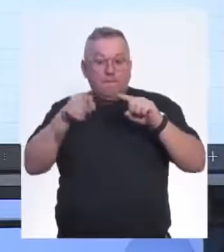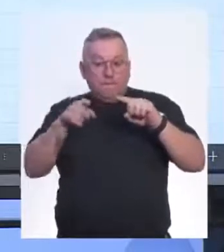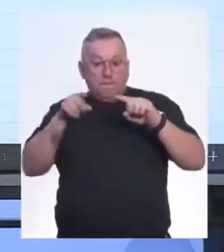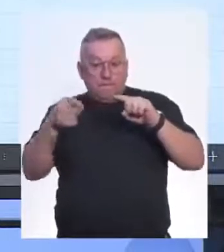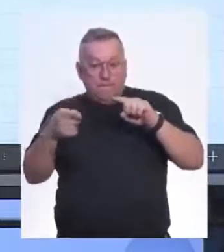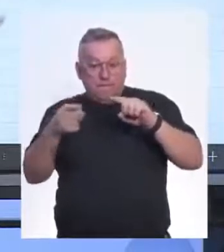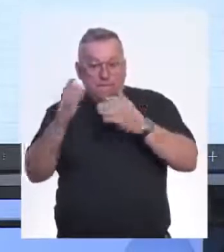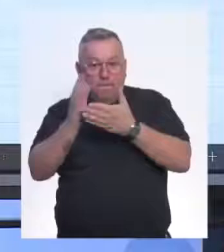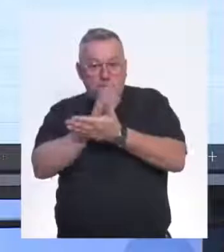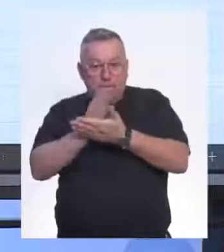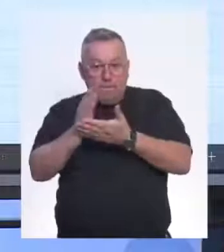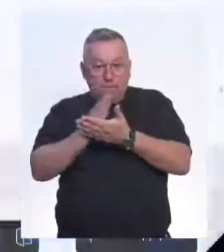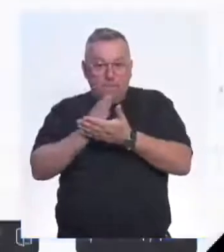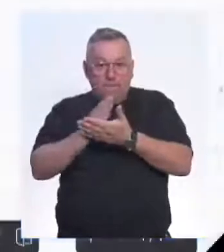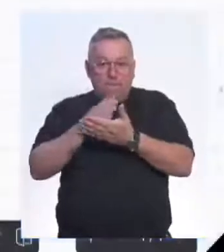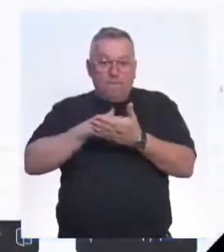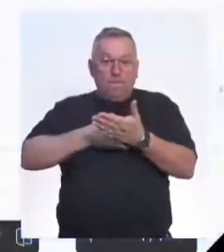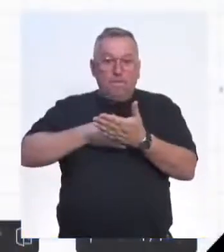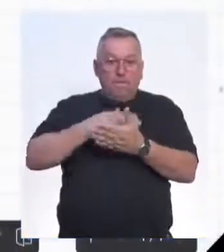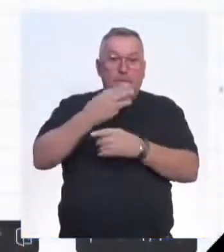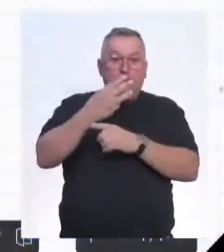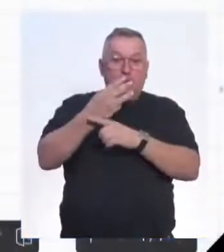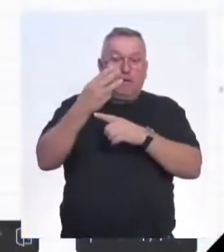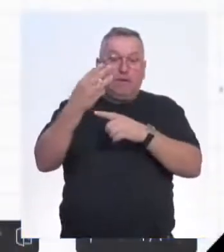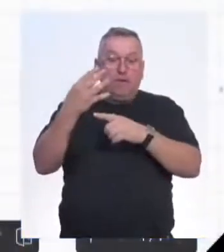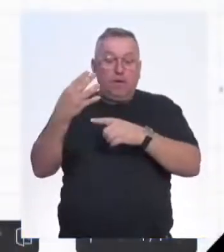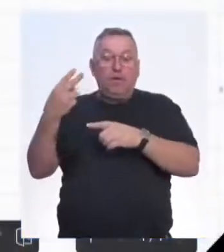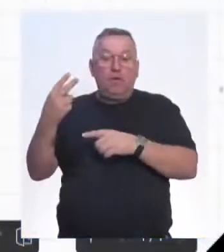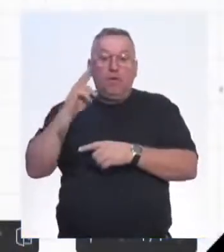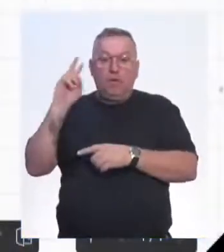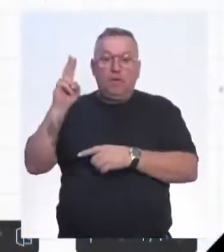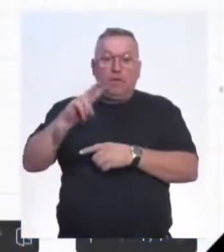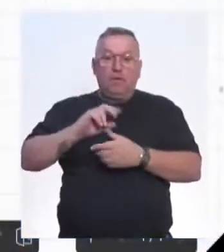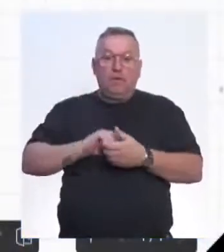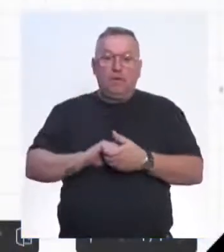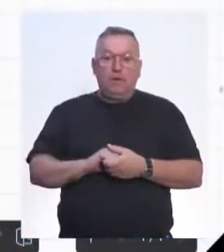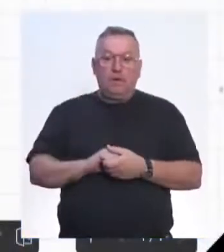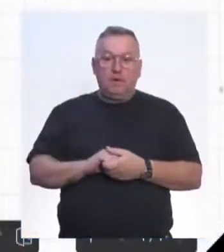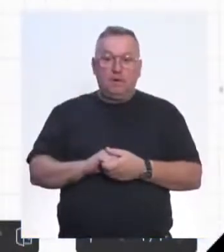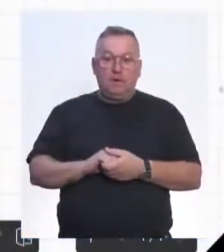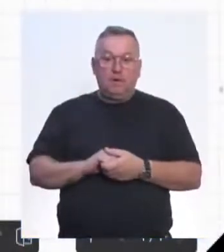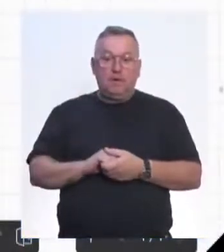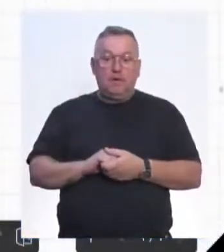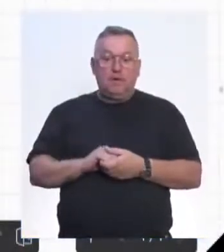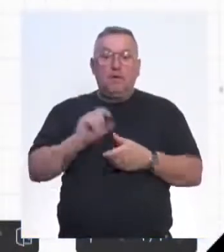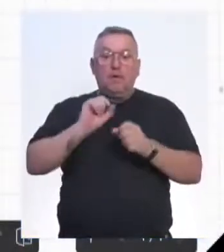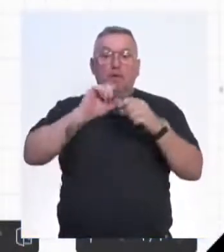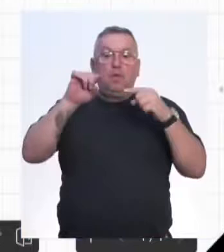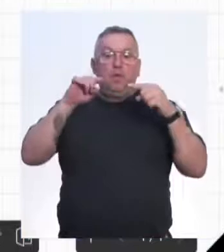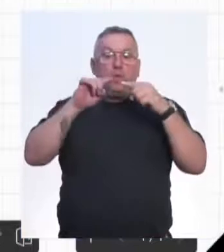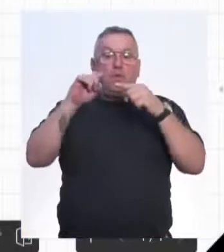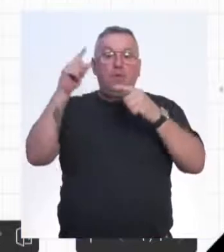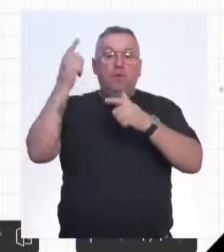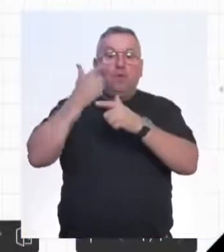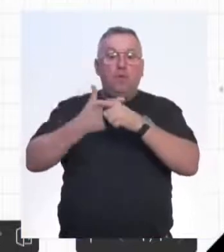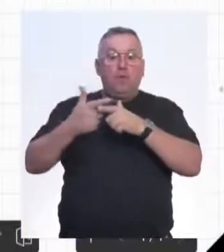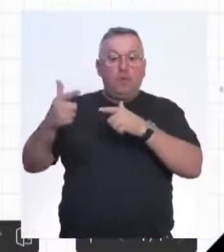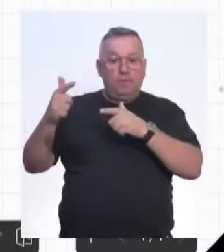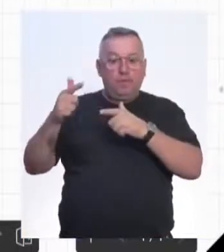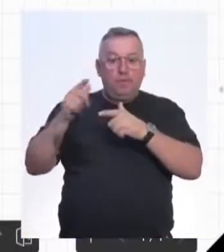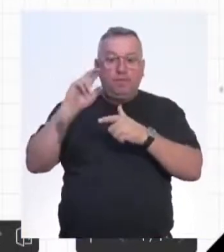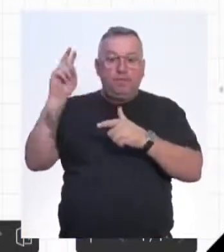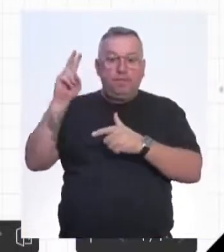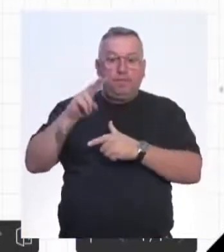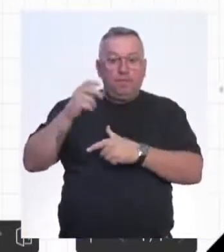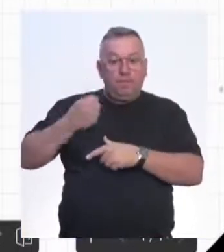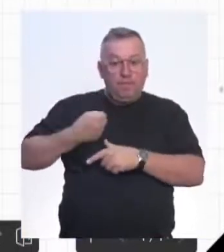para separar. Então, eu coloquei 3, 4 e o 2 ali, como vocês estão observando. Qual que é a ideia? Dividir. Então, eu vou pegar os